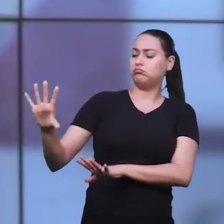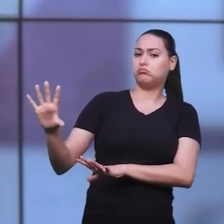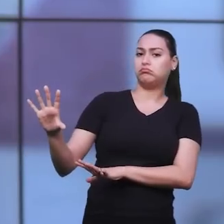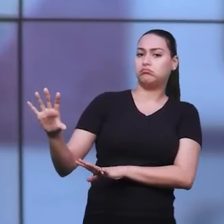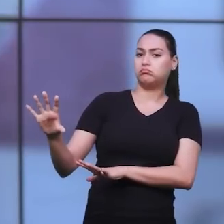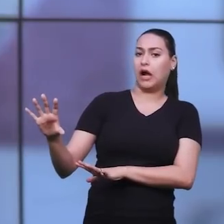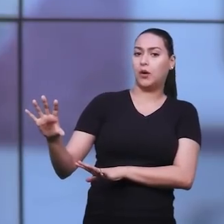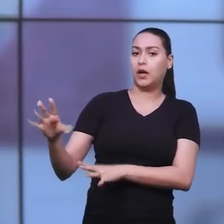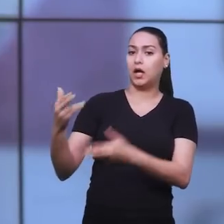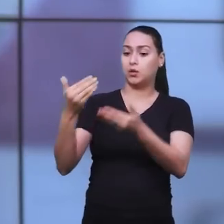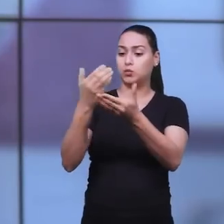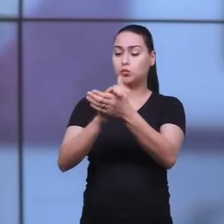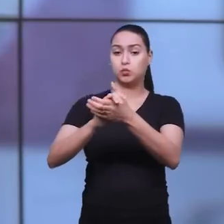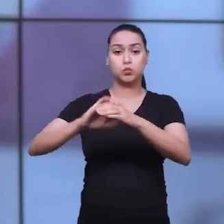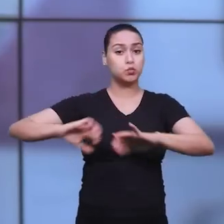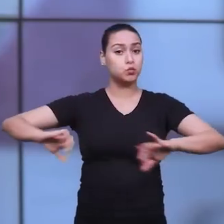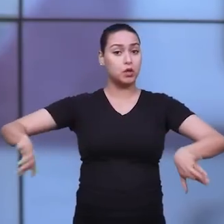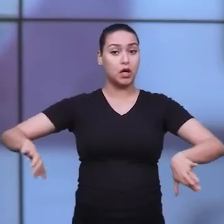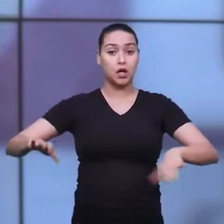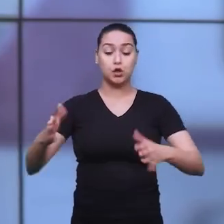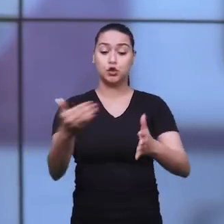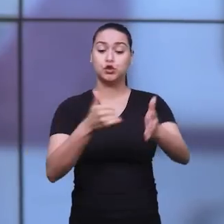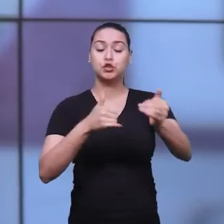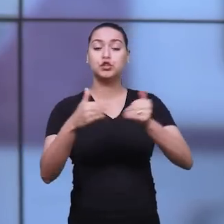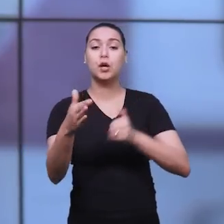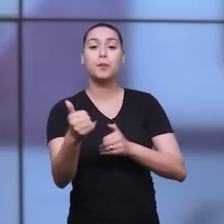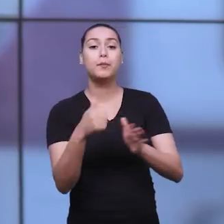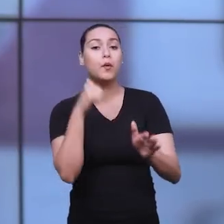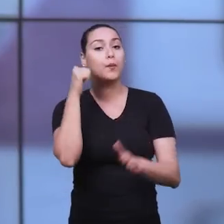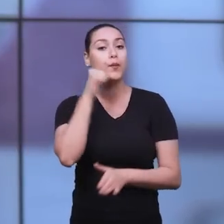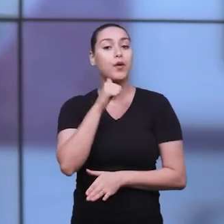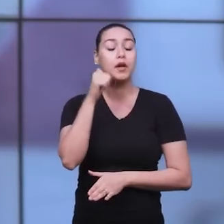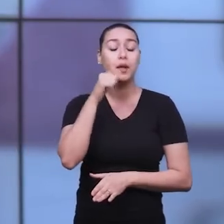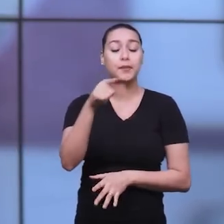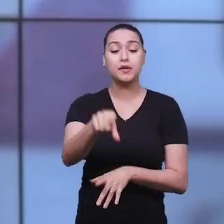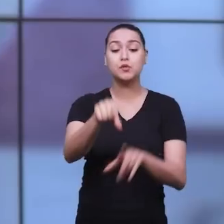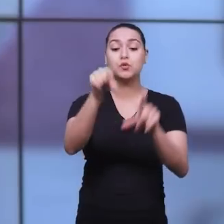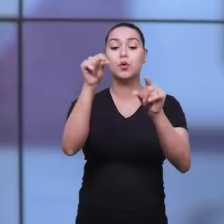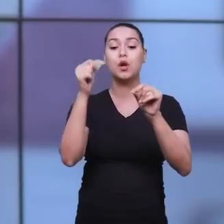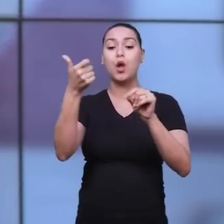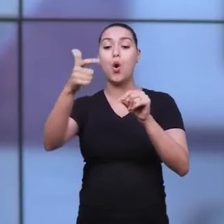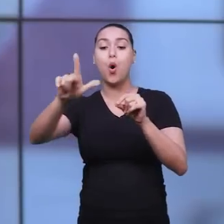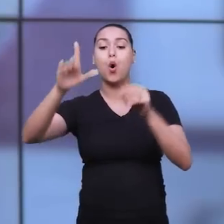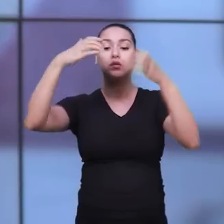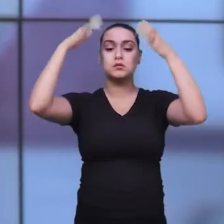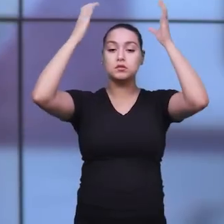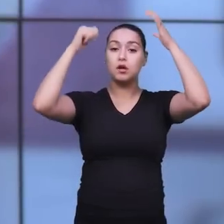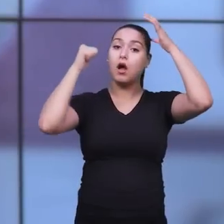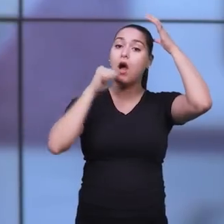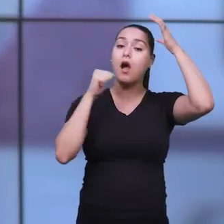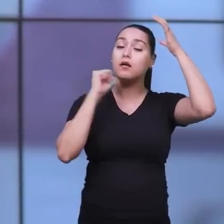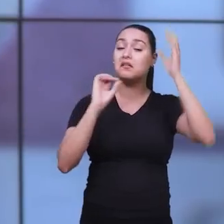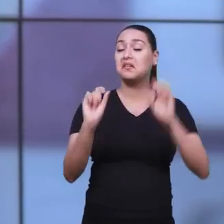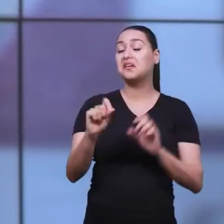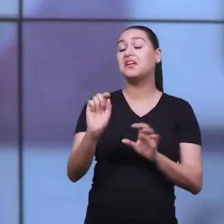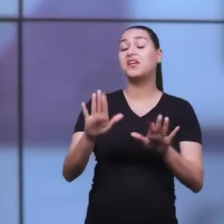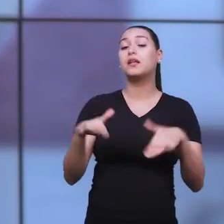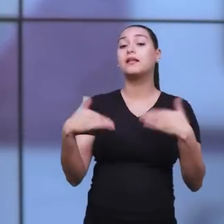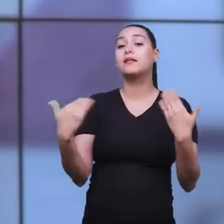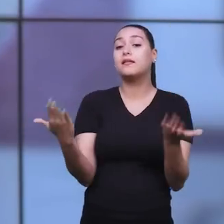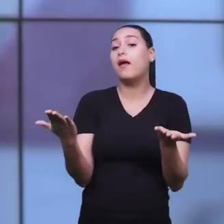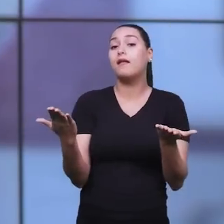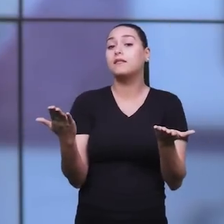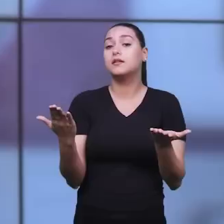na sua presença e reuniu moças de todo o reino para eleger uma nova rainha. E quem era